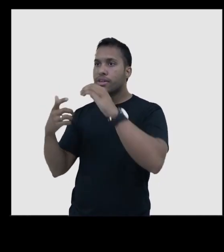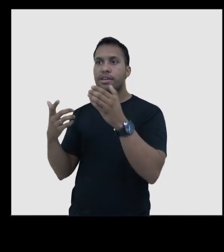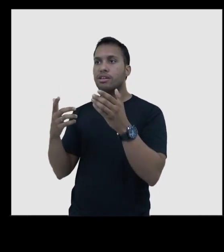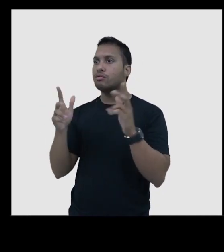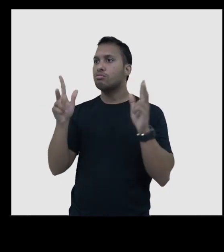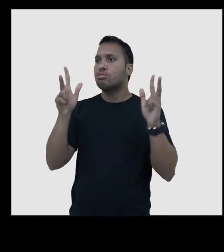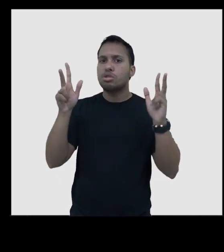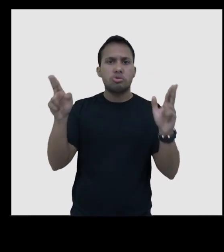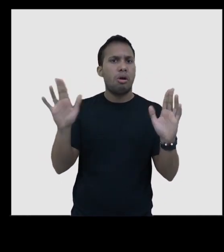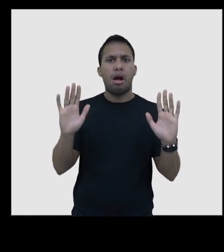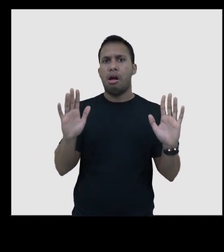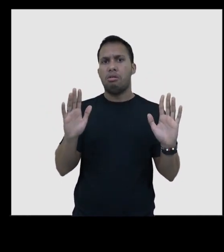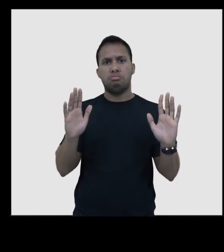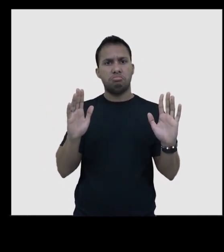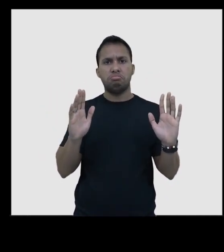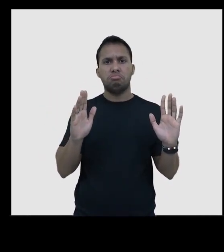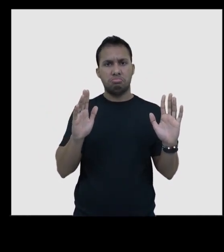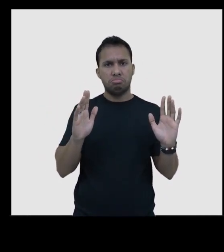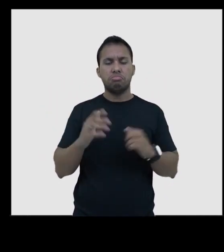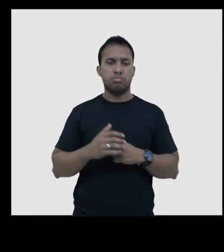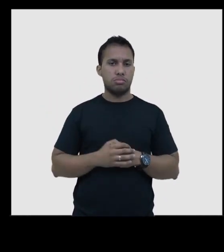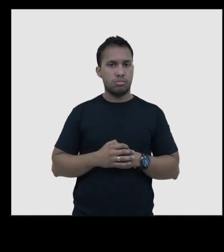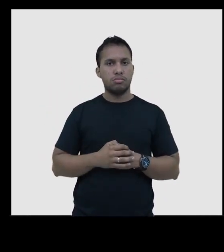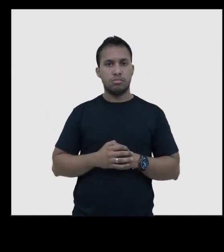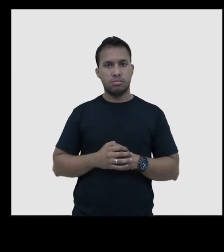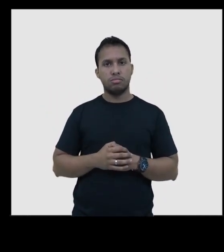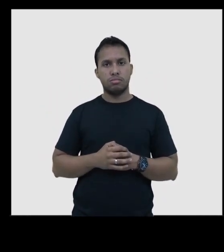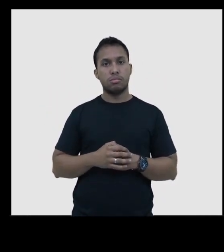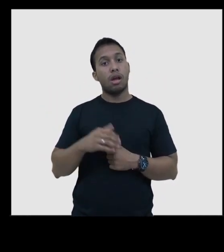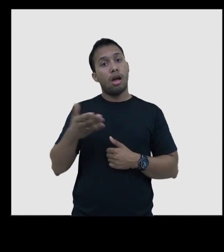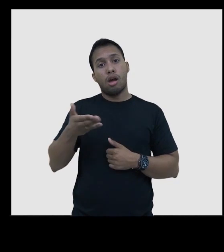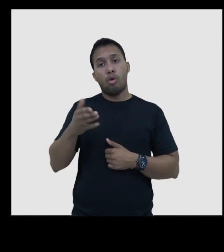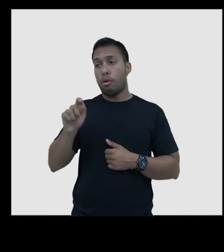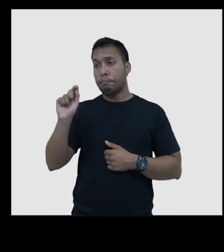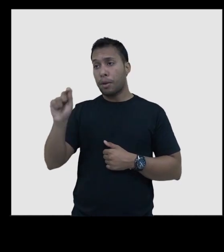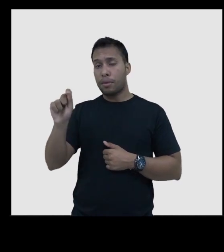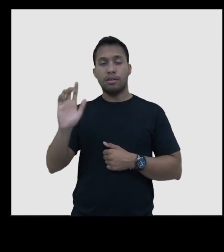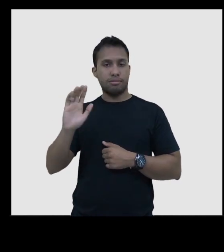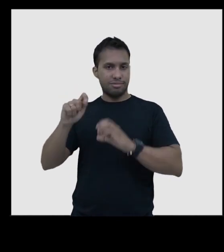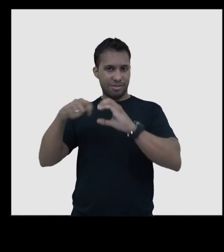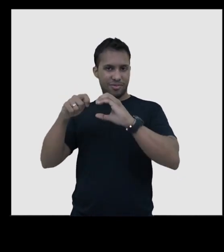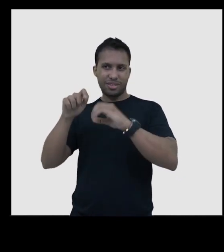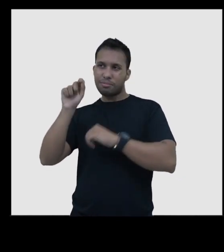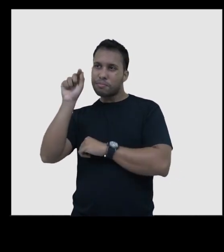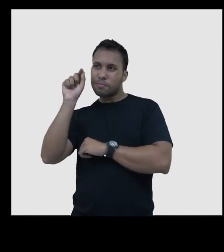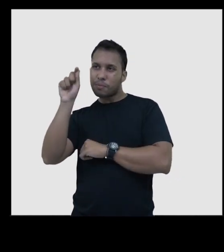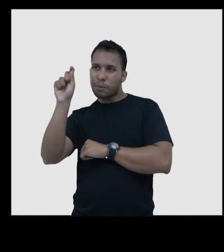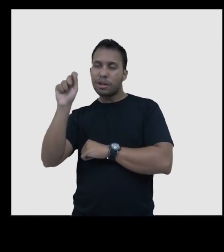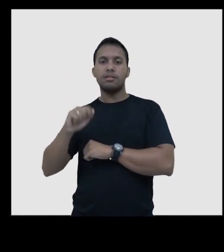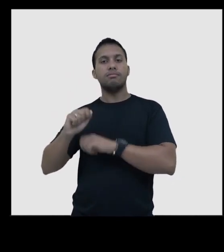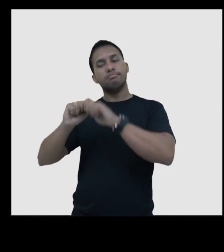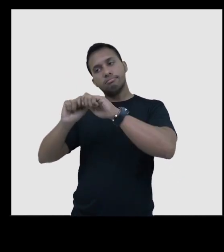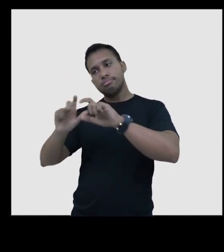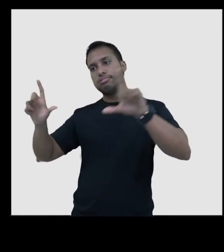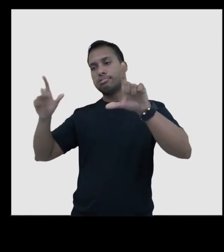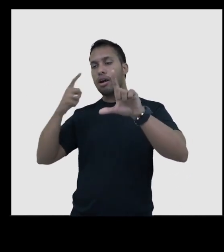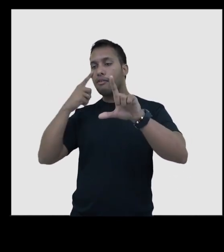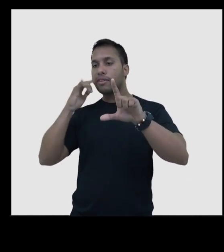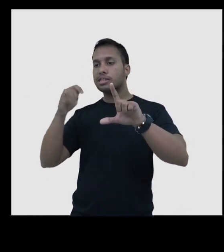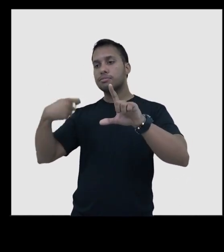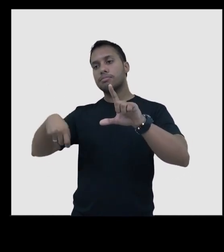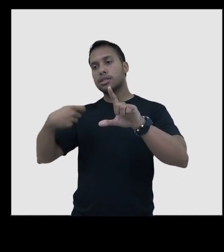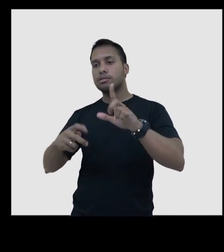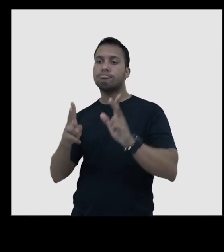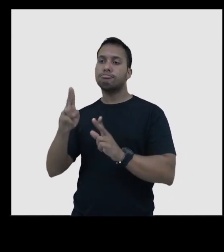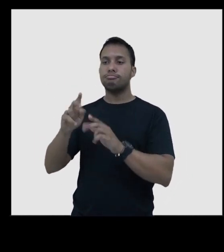bits, né? A gente vê que o vídeo tem praticamente o mesmo tamanho, né? Bom, então agora é só dar 2 cliques no vídeo, né? A gente abrir aqui